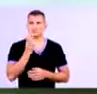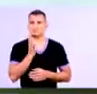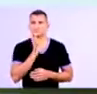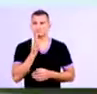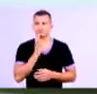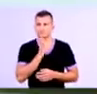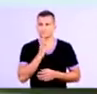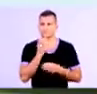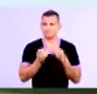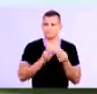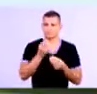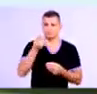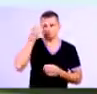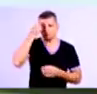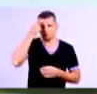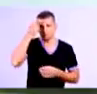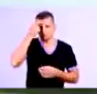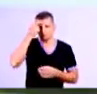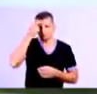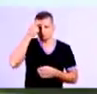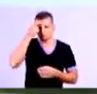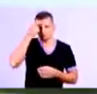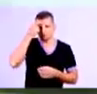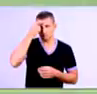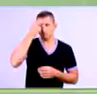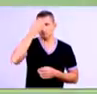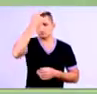o aspecto cognitivo do ser humano.